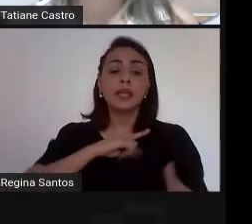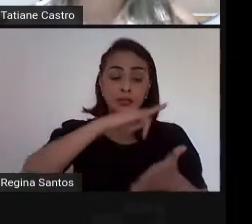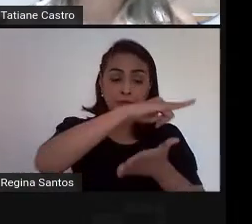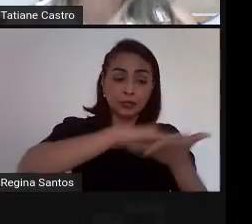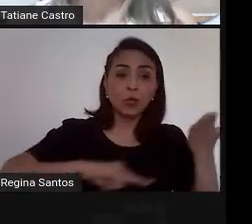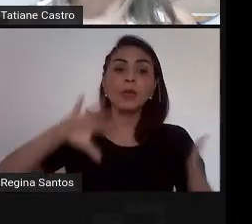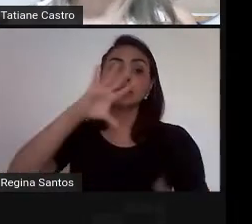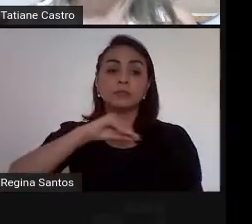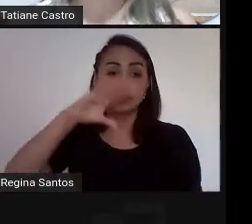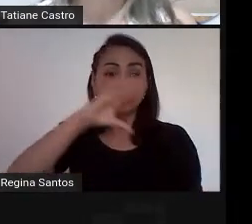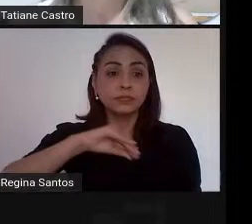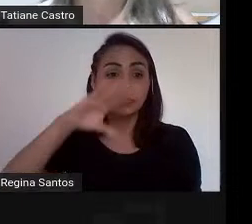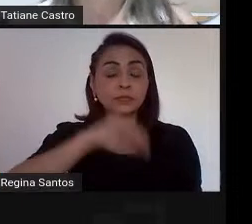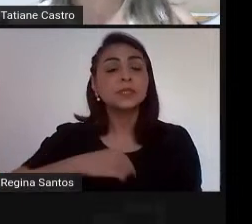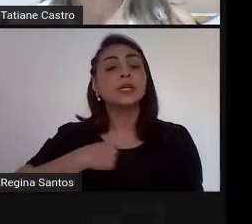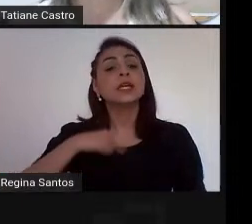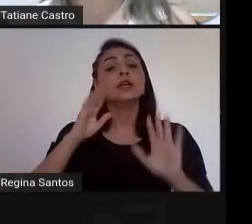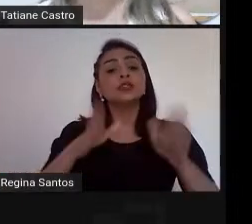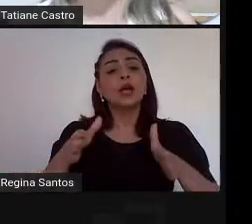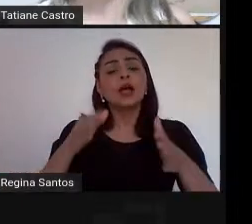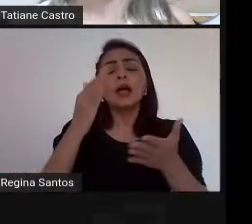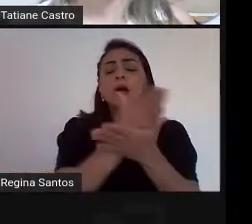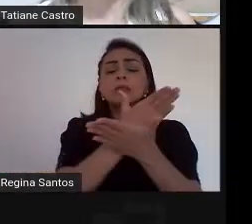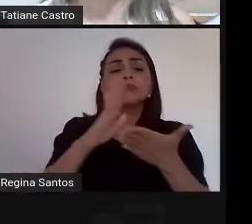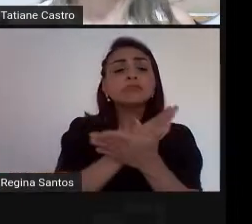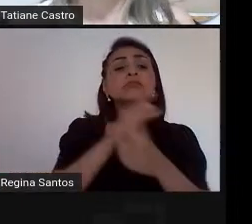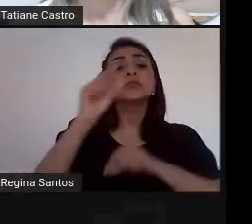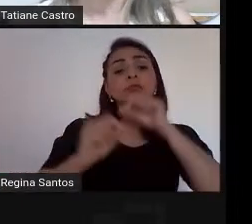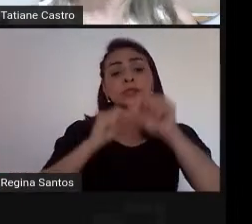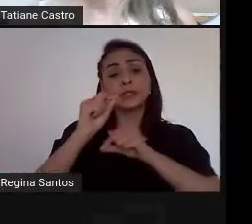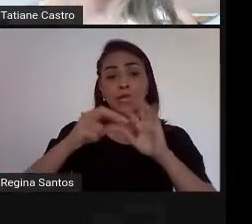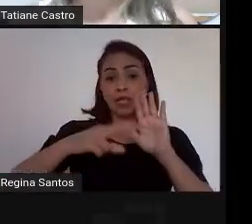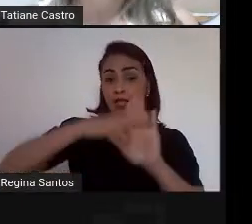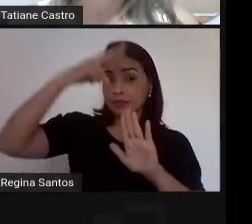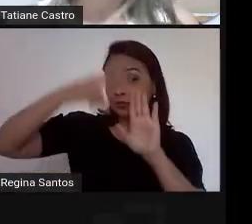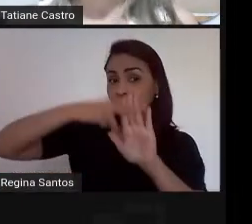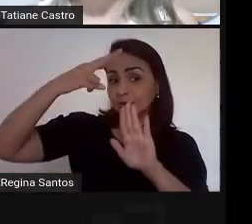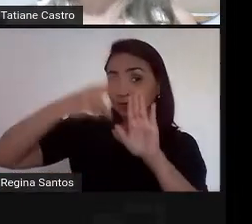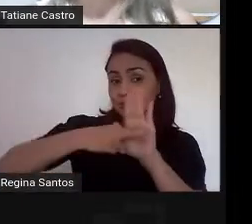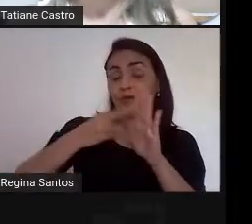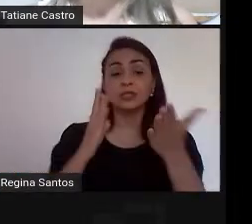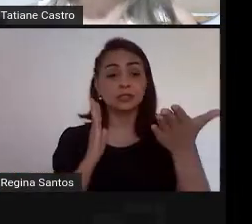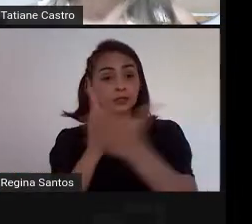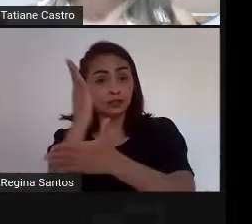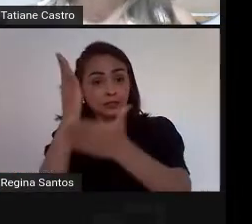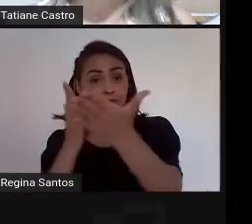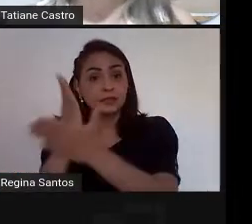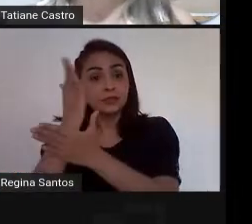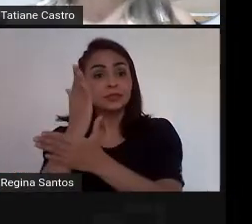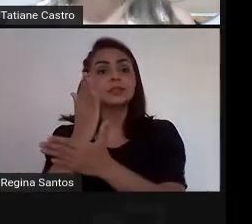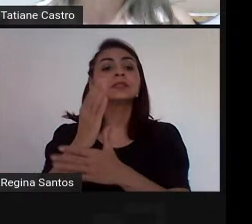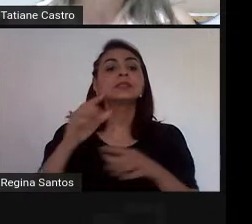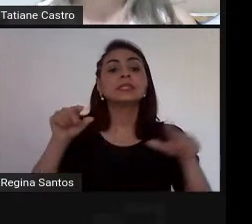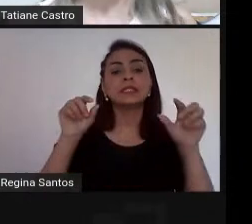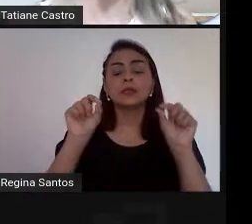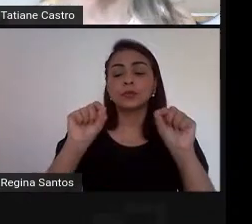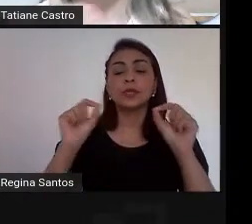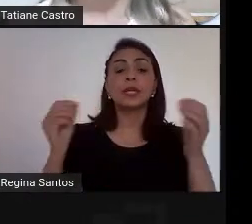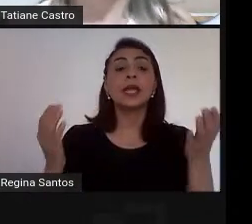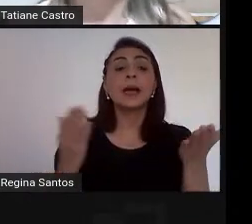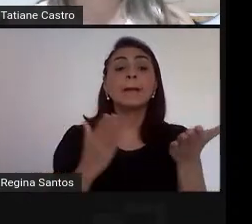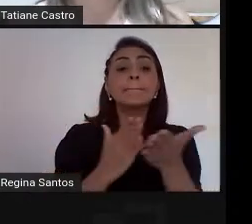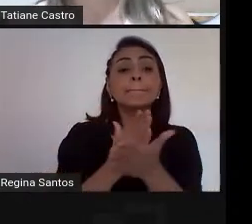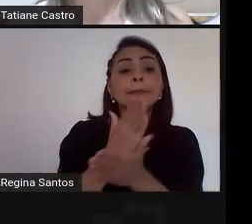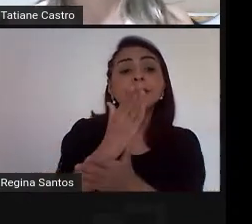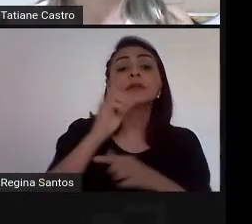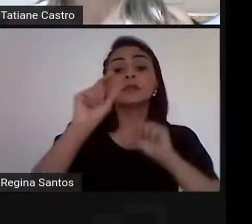curriculares do curso, resoluções de aprovação das reformulações, parecer que aprovo o pedido de reconhecimento do curso, com